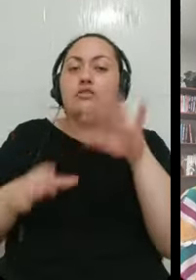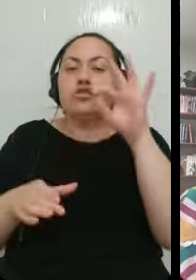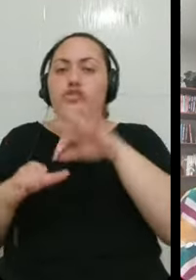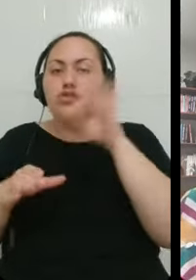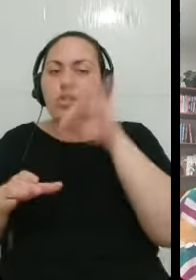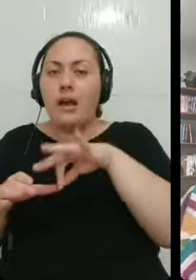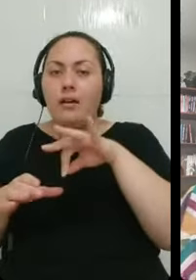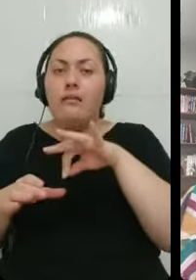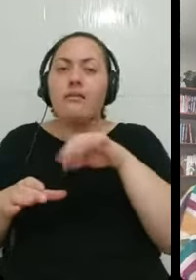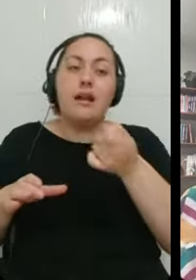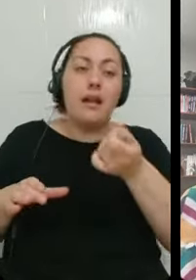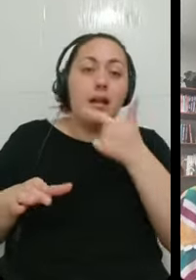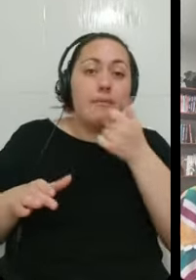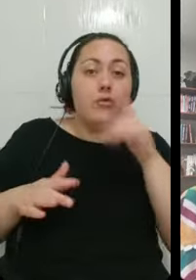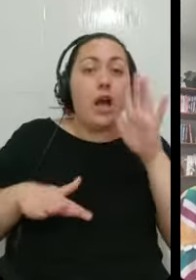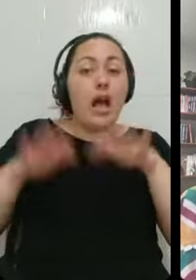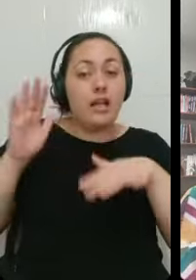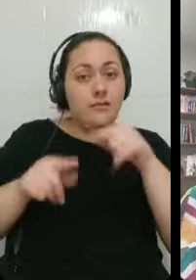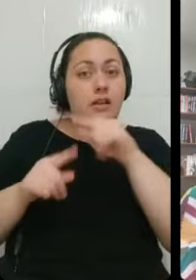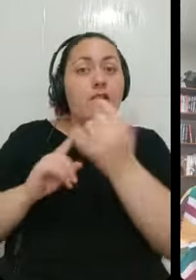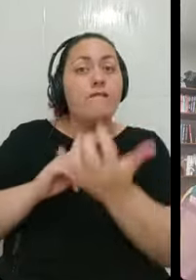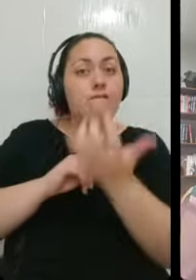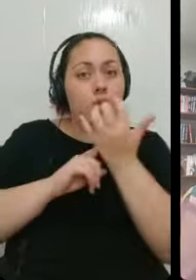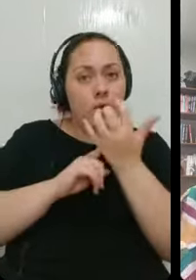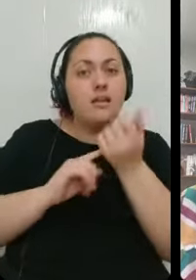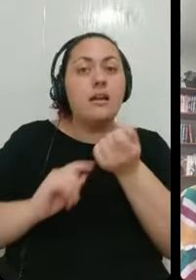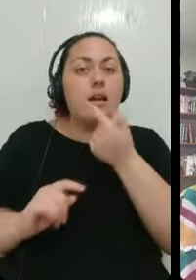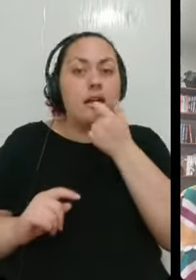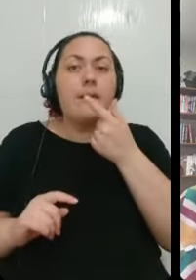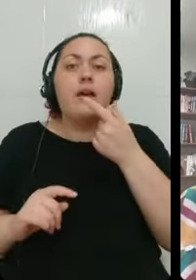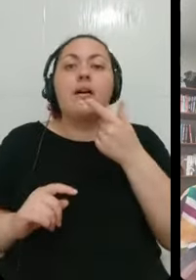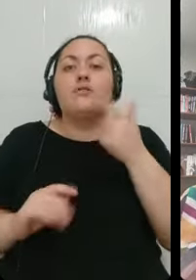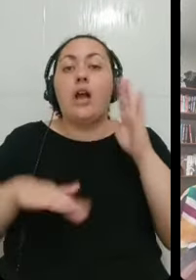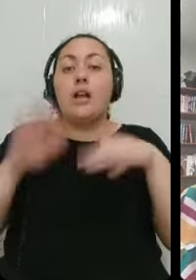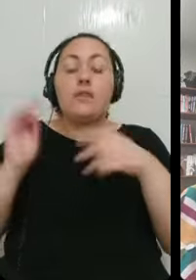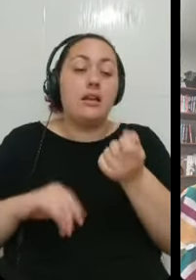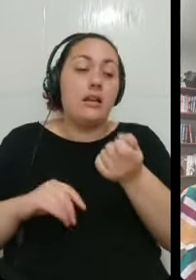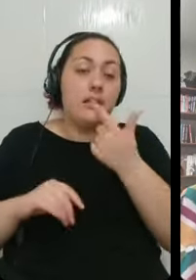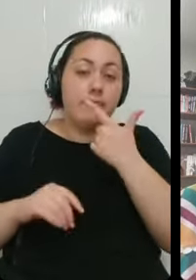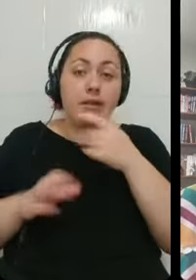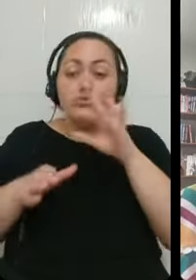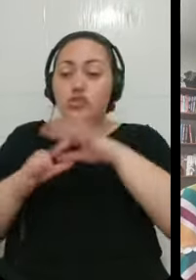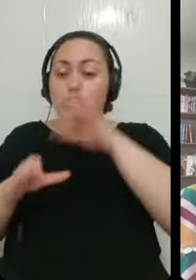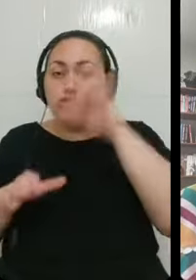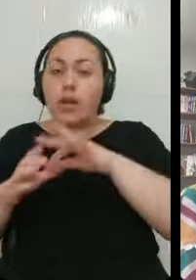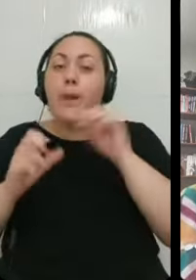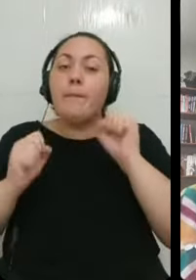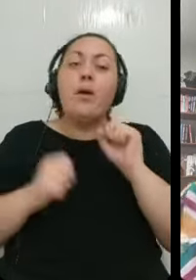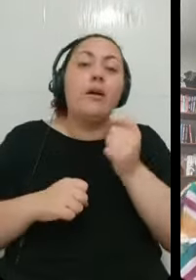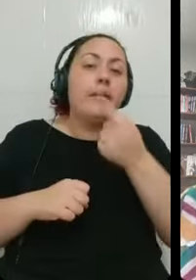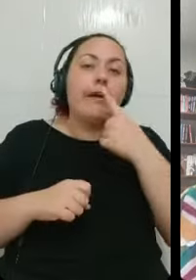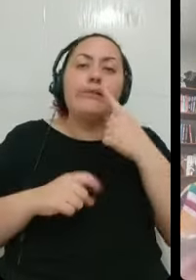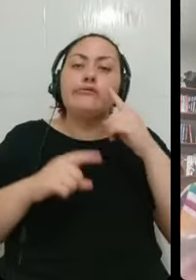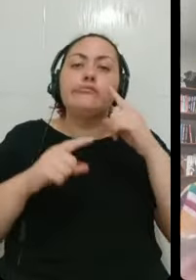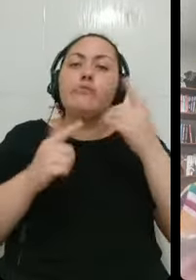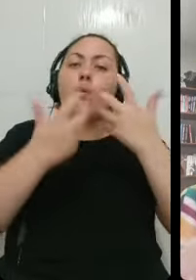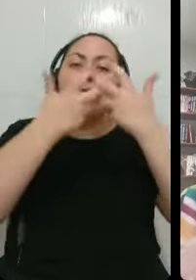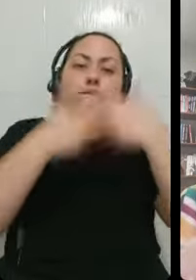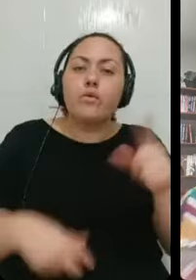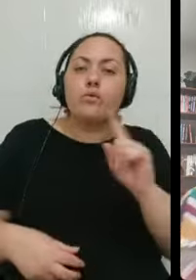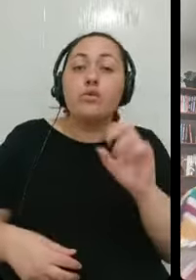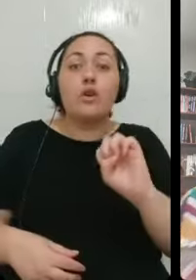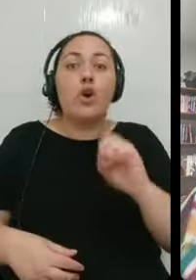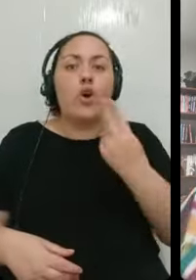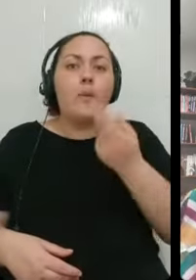Então, fazendo aumentar o efeito de alguns, diminuir ou mesmo anular o efeito de outros, né? Entre